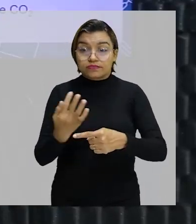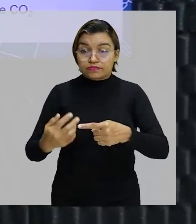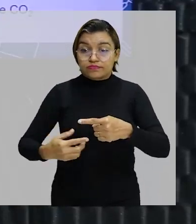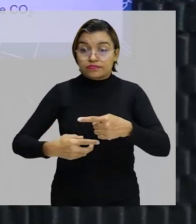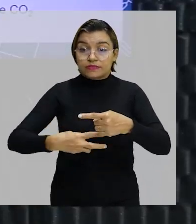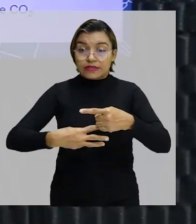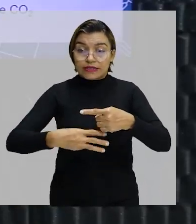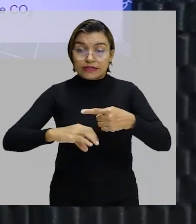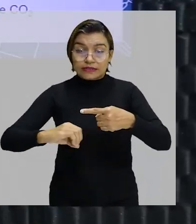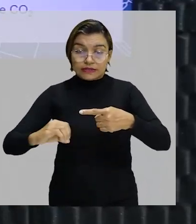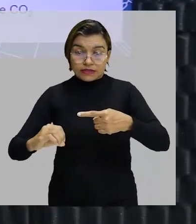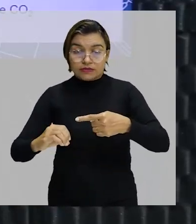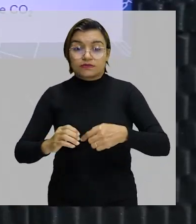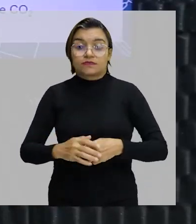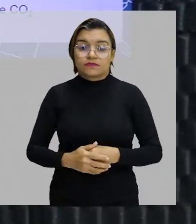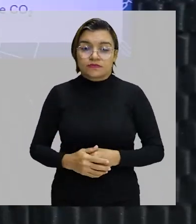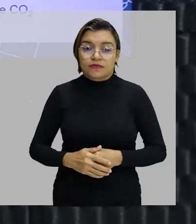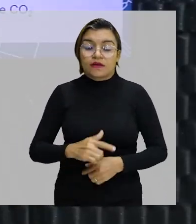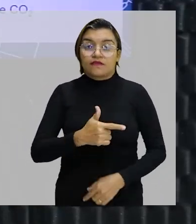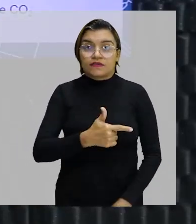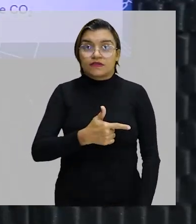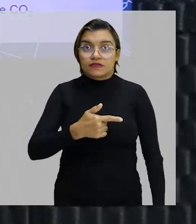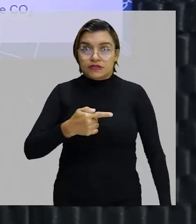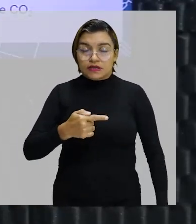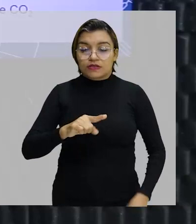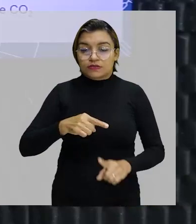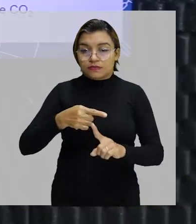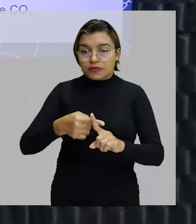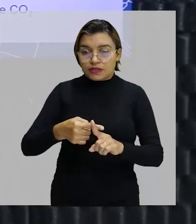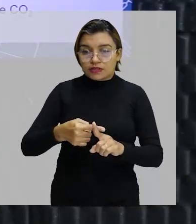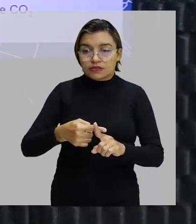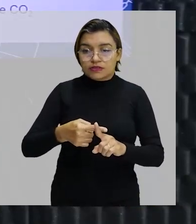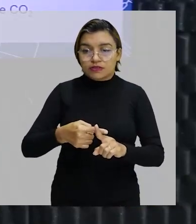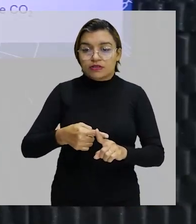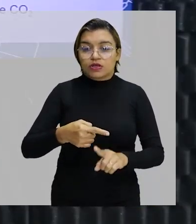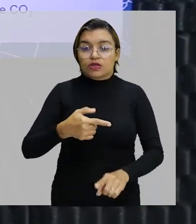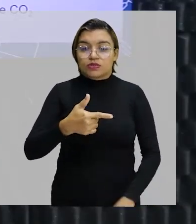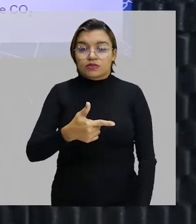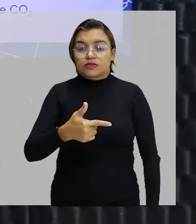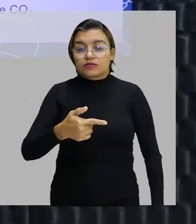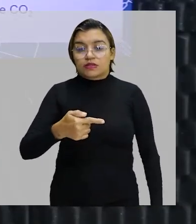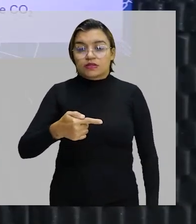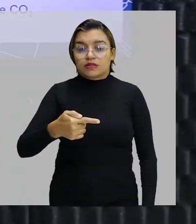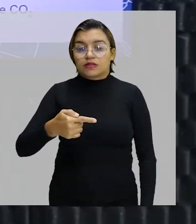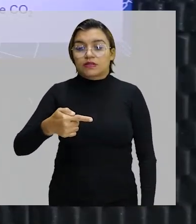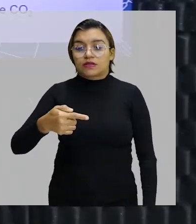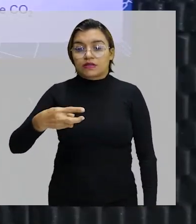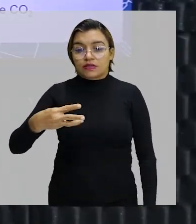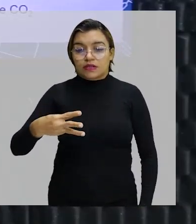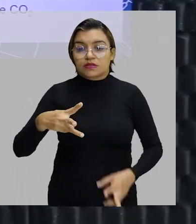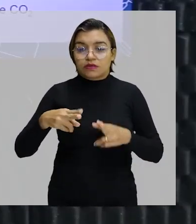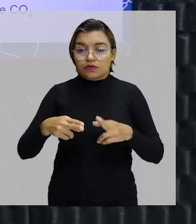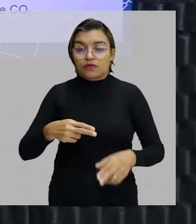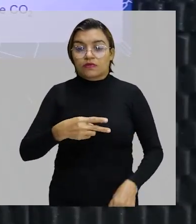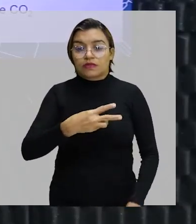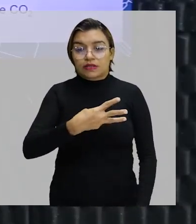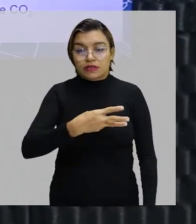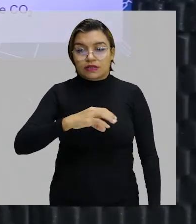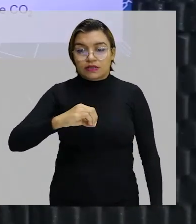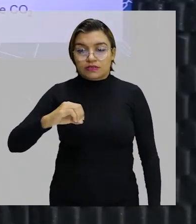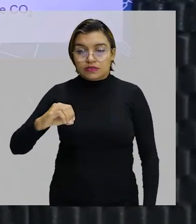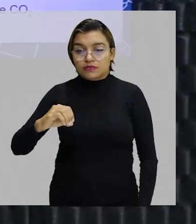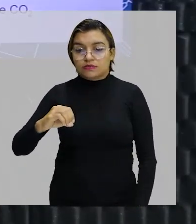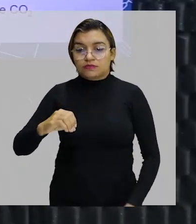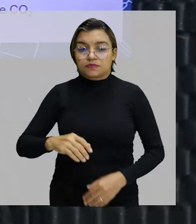Kelvin. 27 mais 273, 300 Kelvin, certo? Isolando o volume,